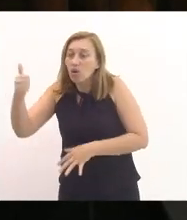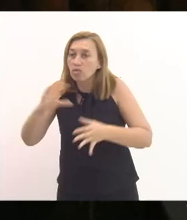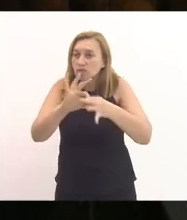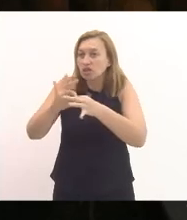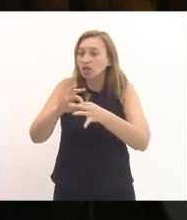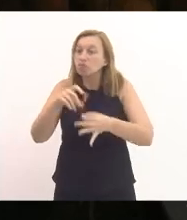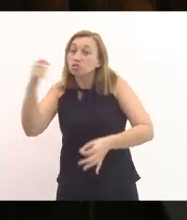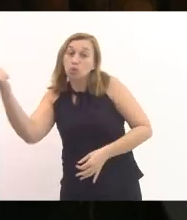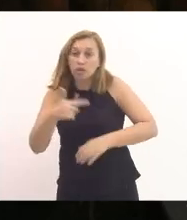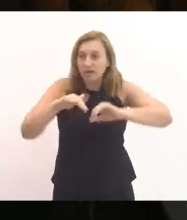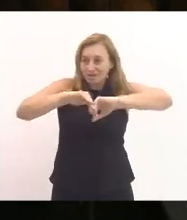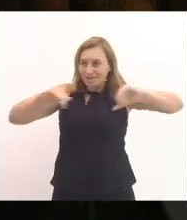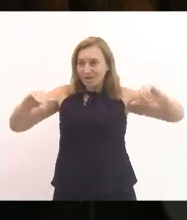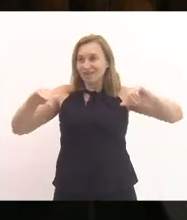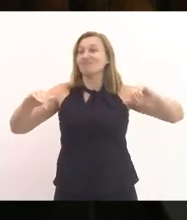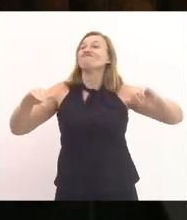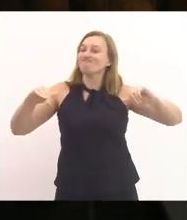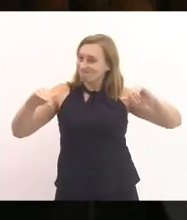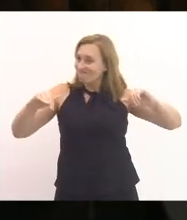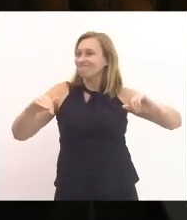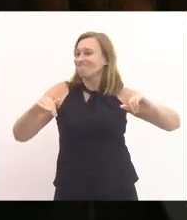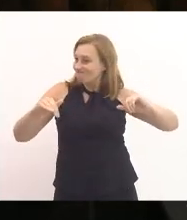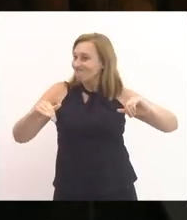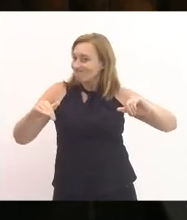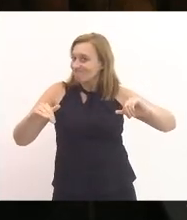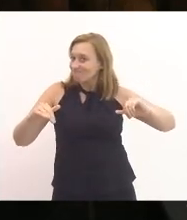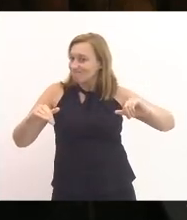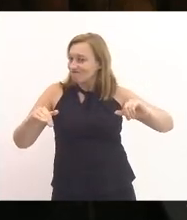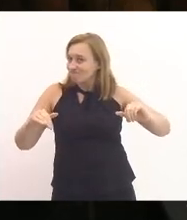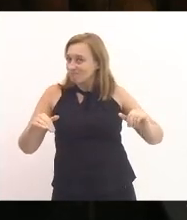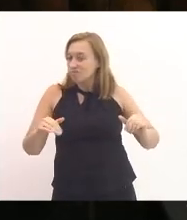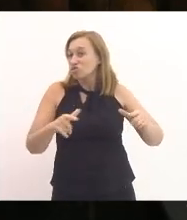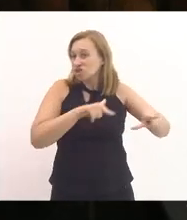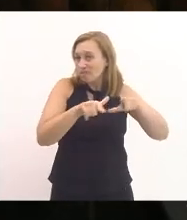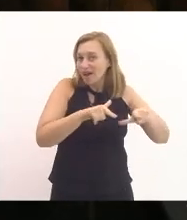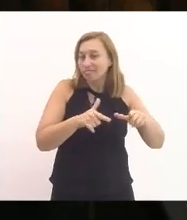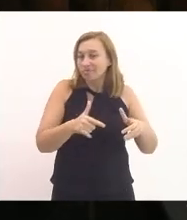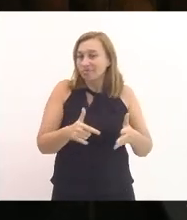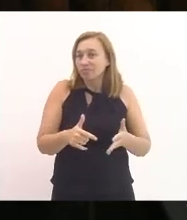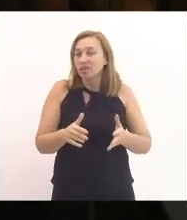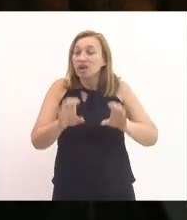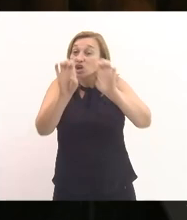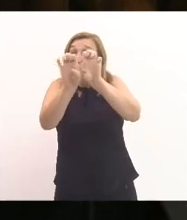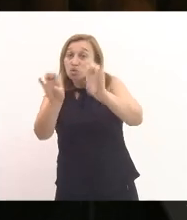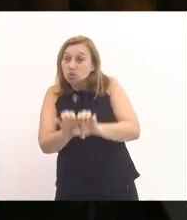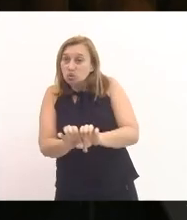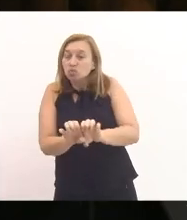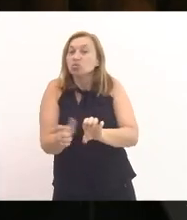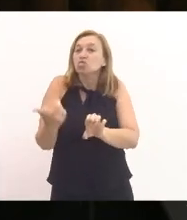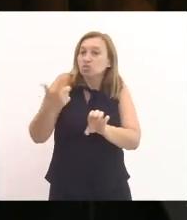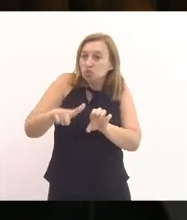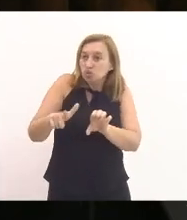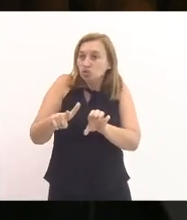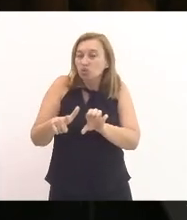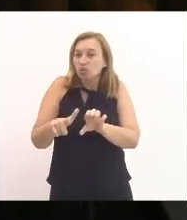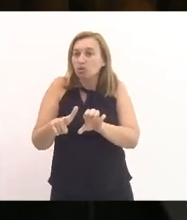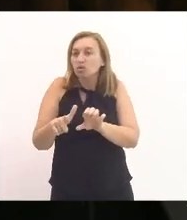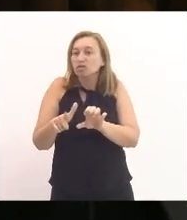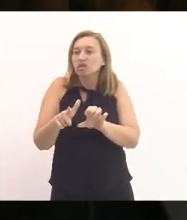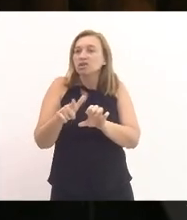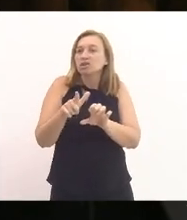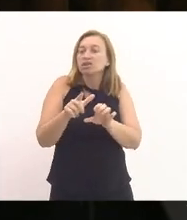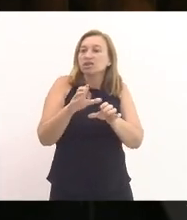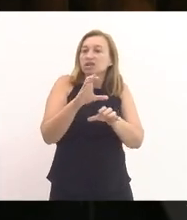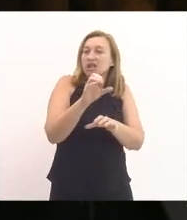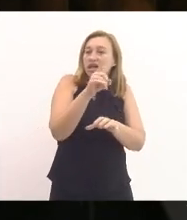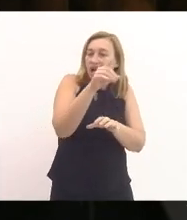unificação União que unificação dos cargos e reestrutura reestruturação de cargos